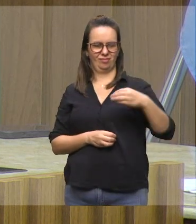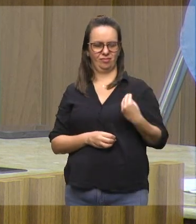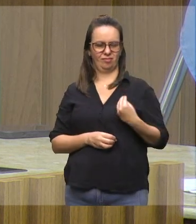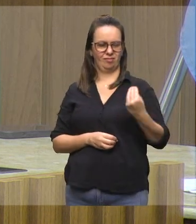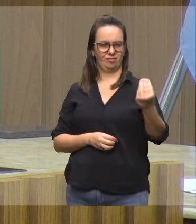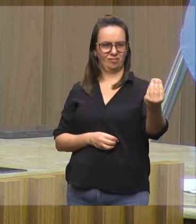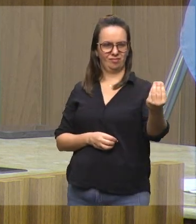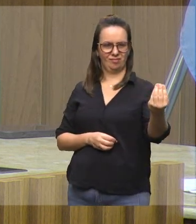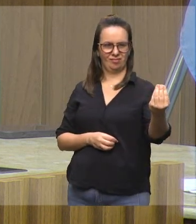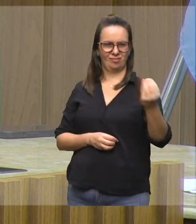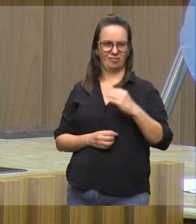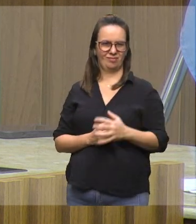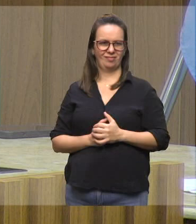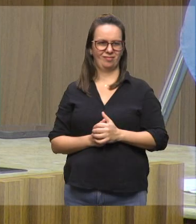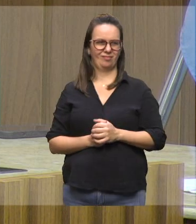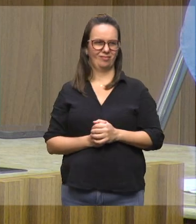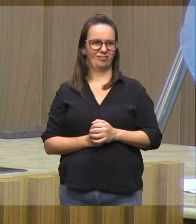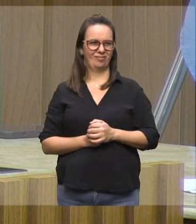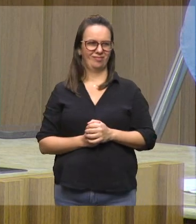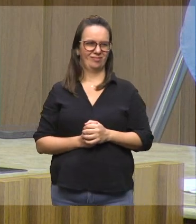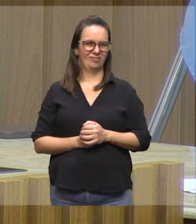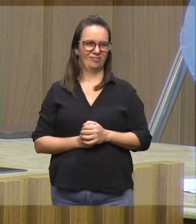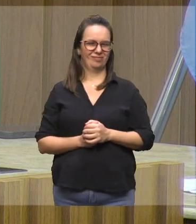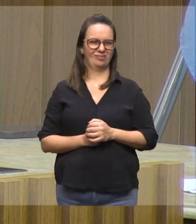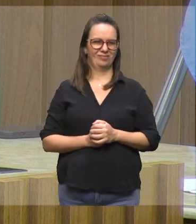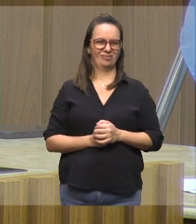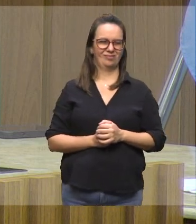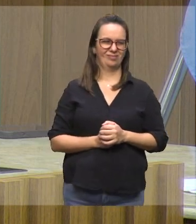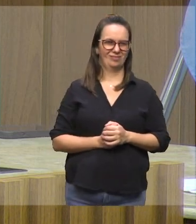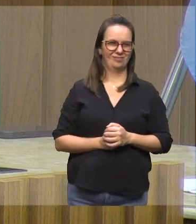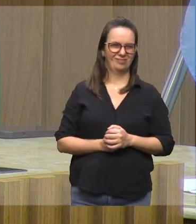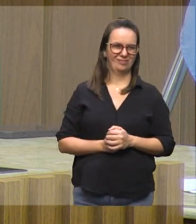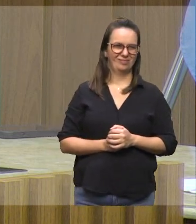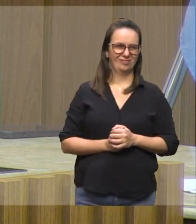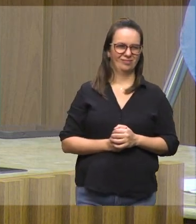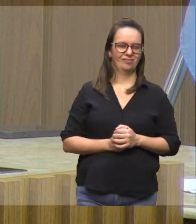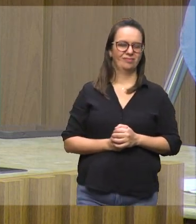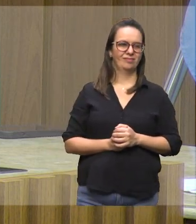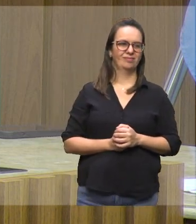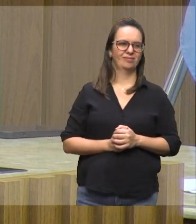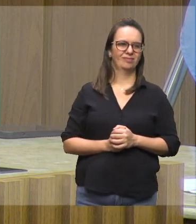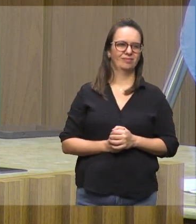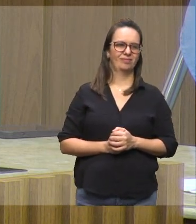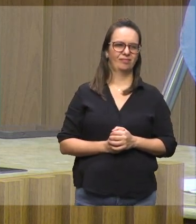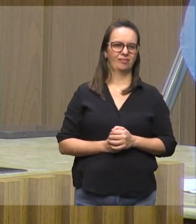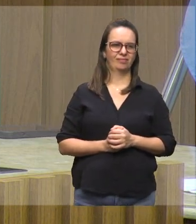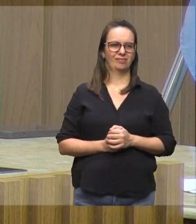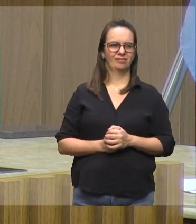falou que vai finalizar, mas às vezes precisa. Obrigado, vereador Alexandre, vou tentar ser breve. E também,